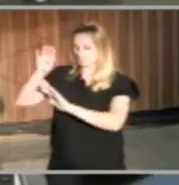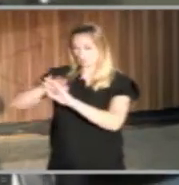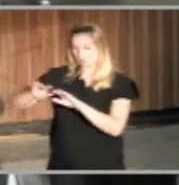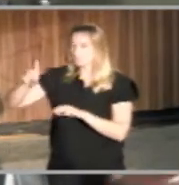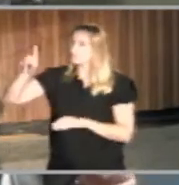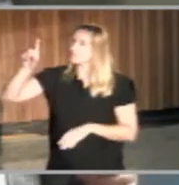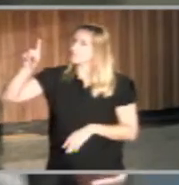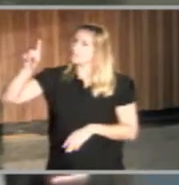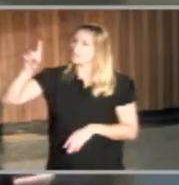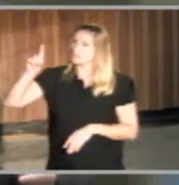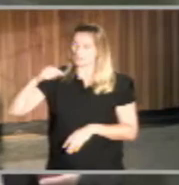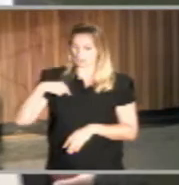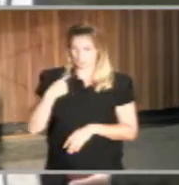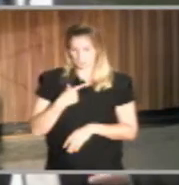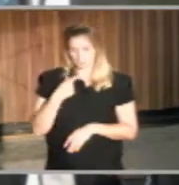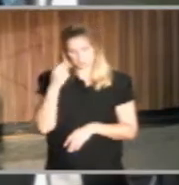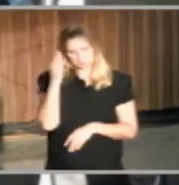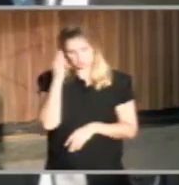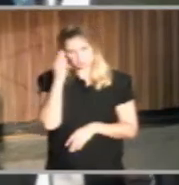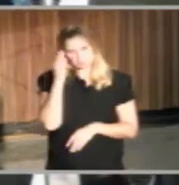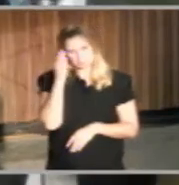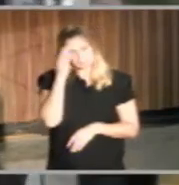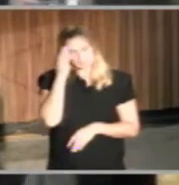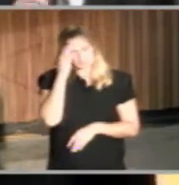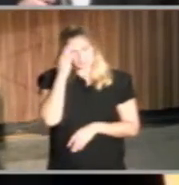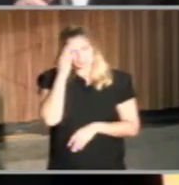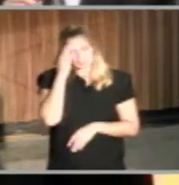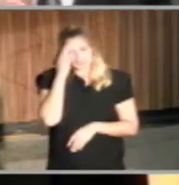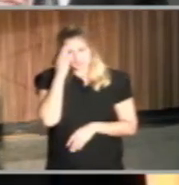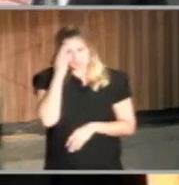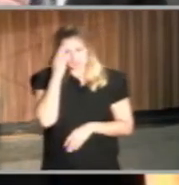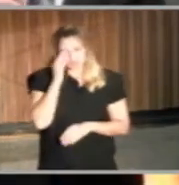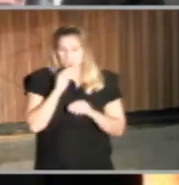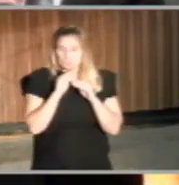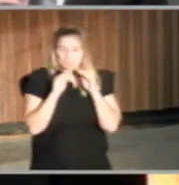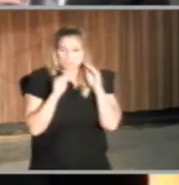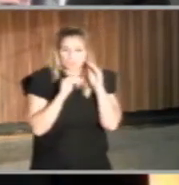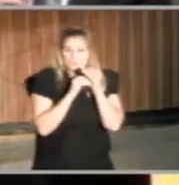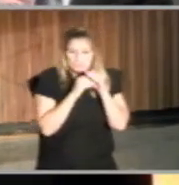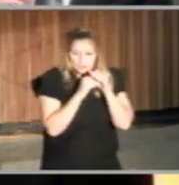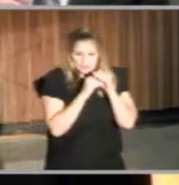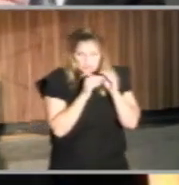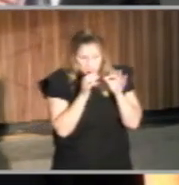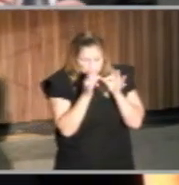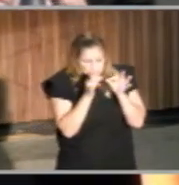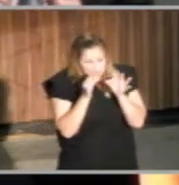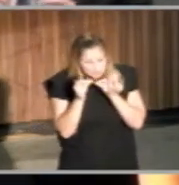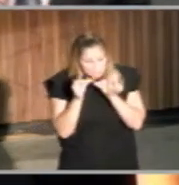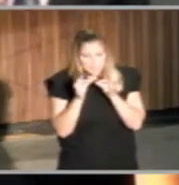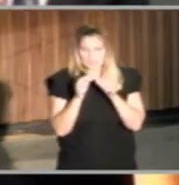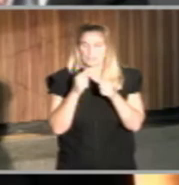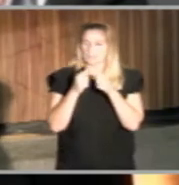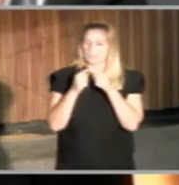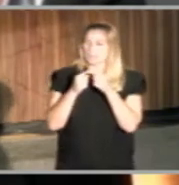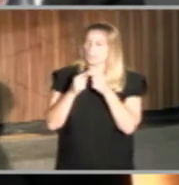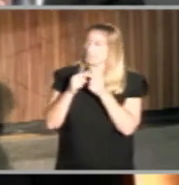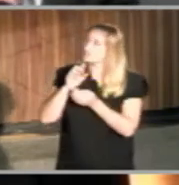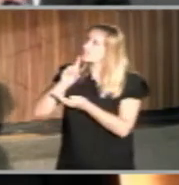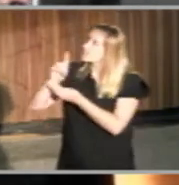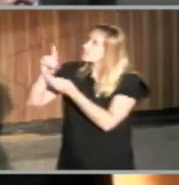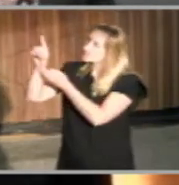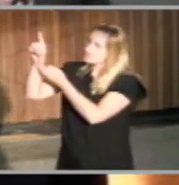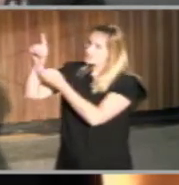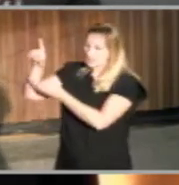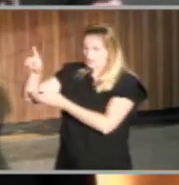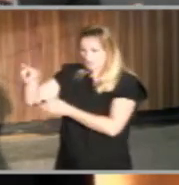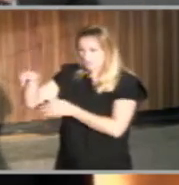o horário das coisas. Que a gente conheça até os detalhes. Porque Ele é fiel. E tudo quanto